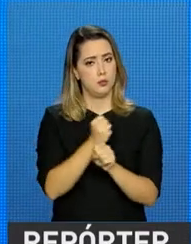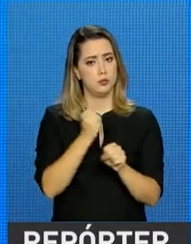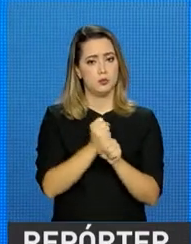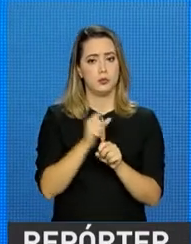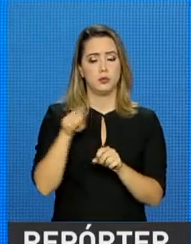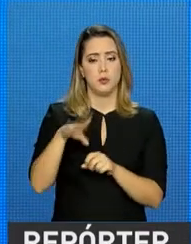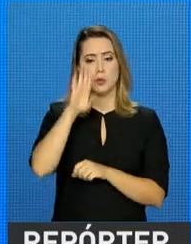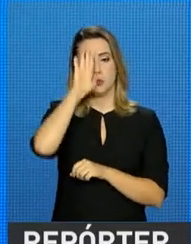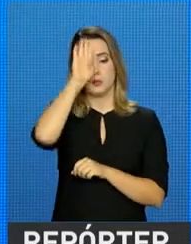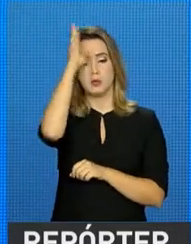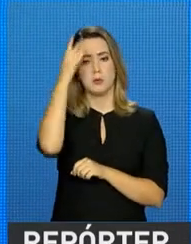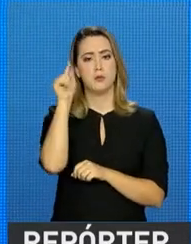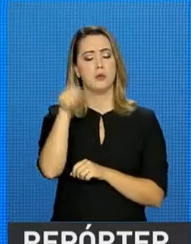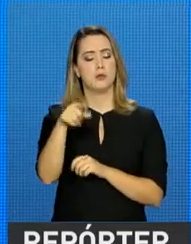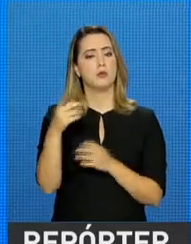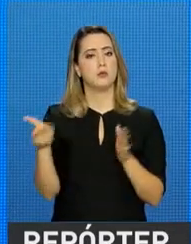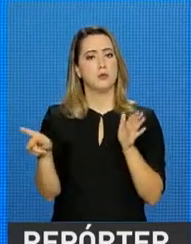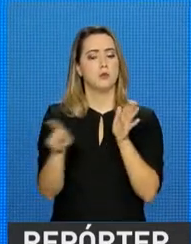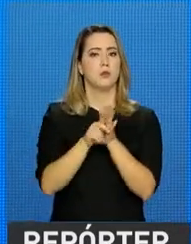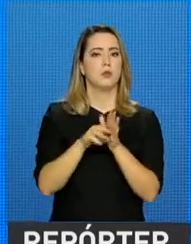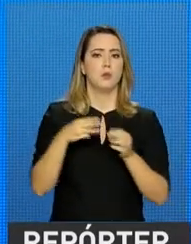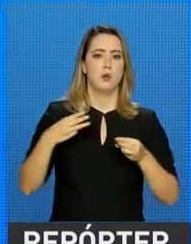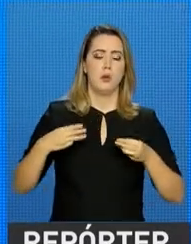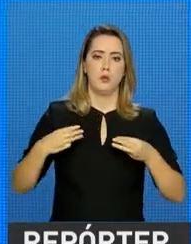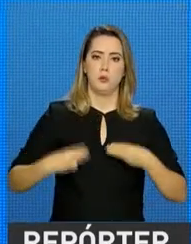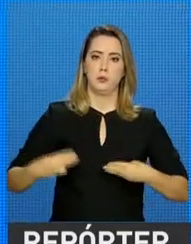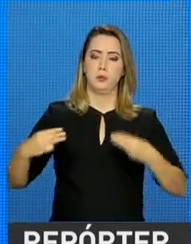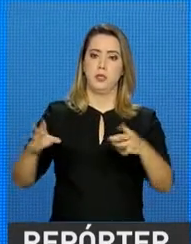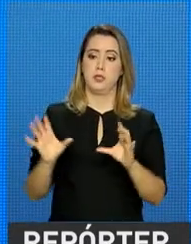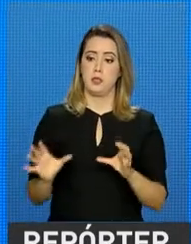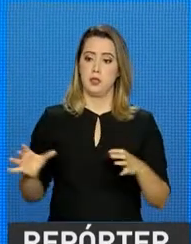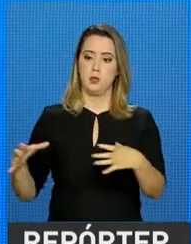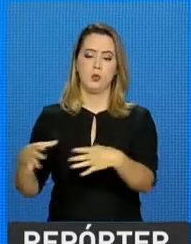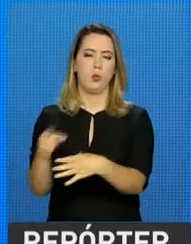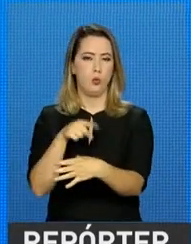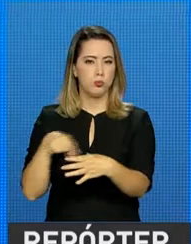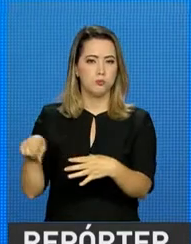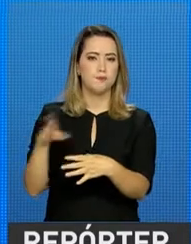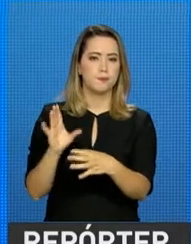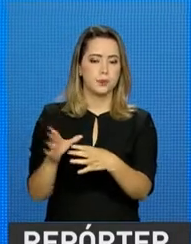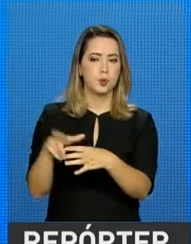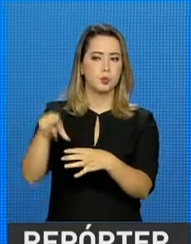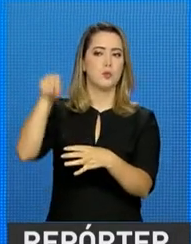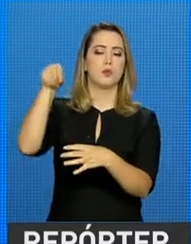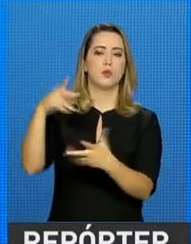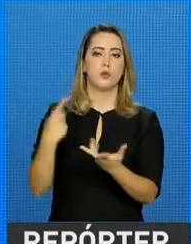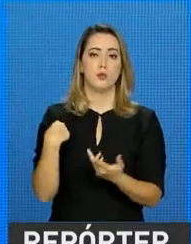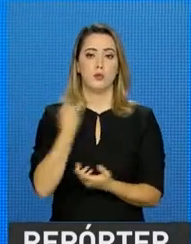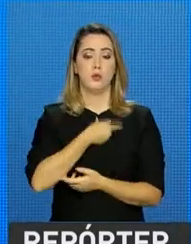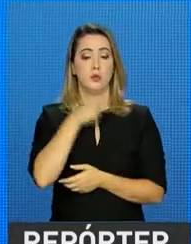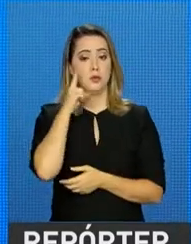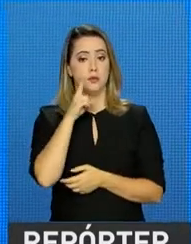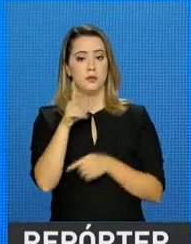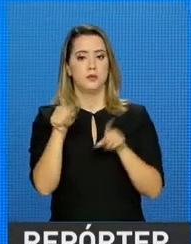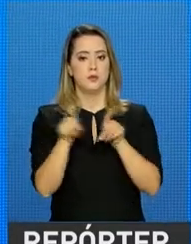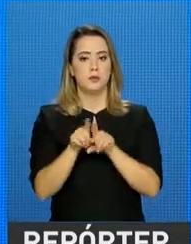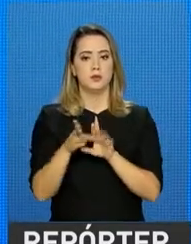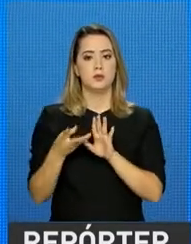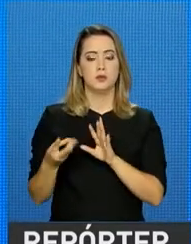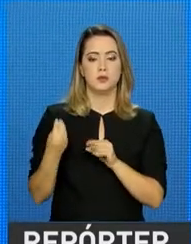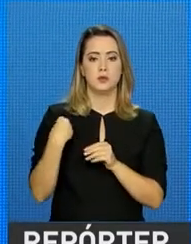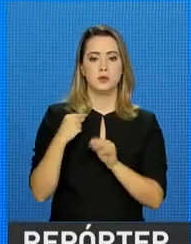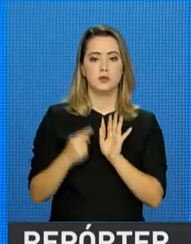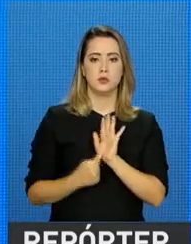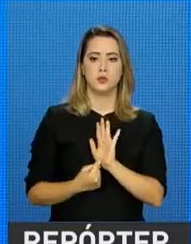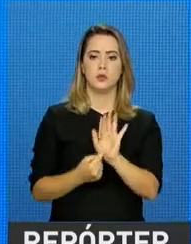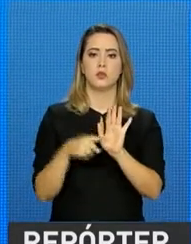sido priorizadas pelo próprio Ministério Setorial, porque nós já vimos, muitas vezes, a tentativa de imputar